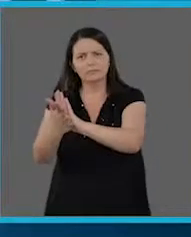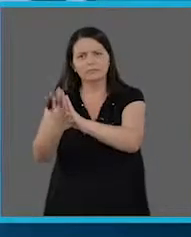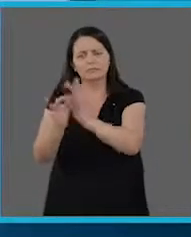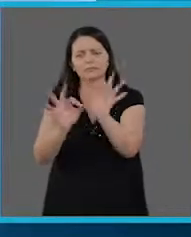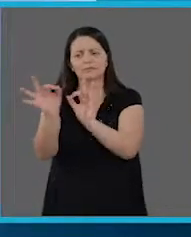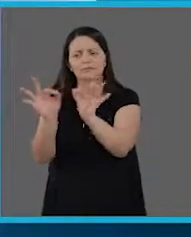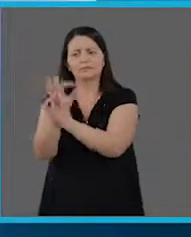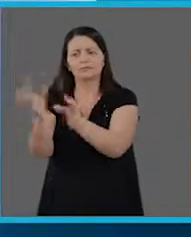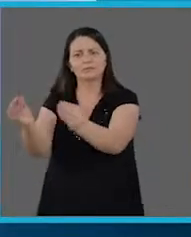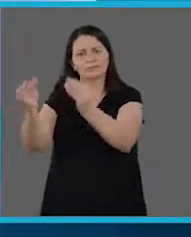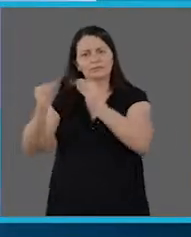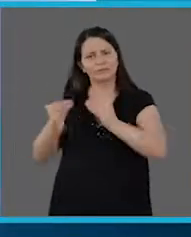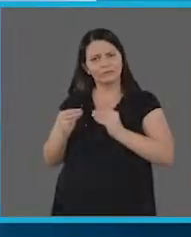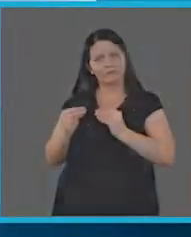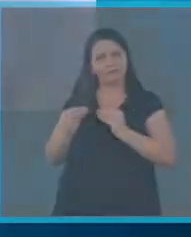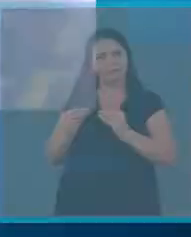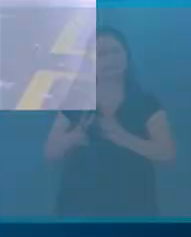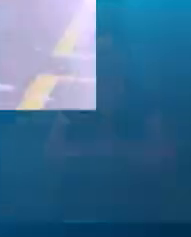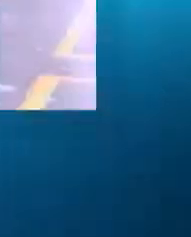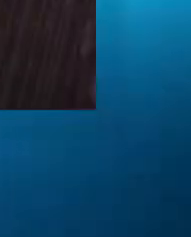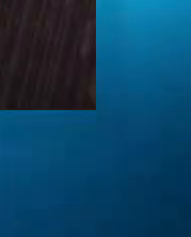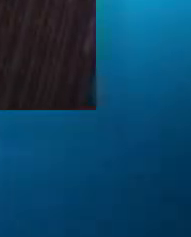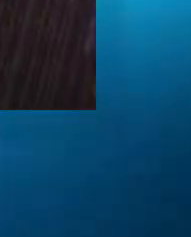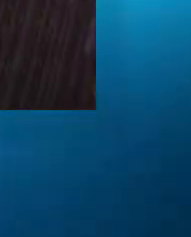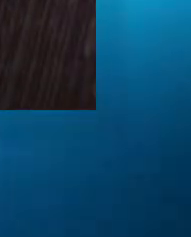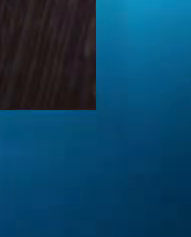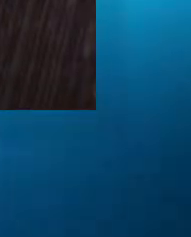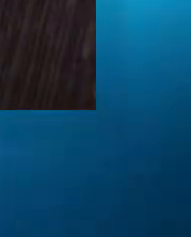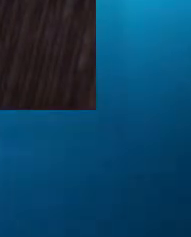uniforme. O meu uniforme ele vai passar a ser feito de garrafas PETs.